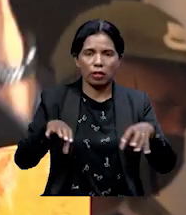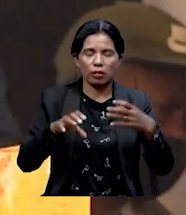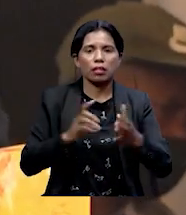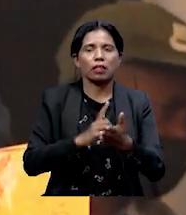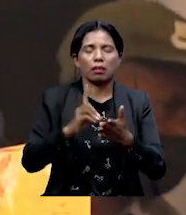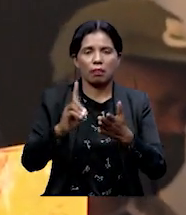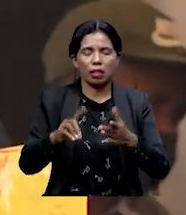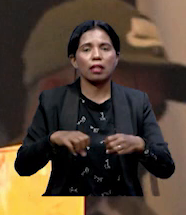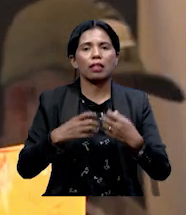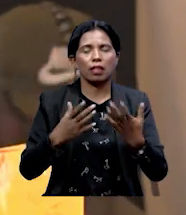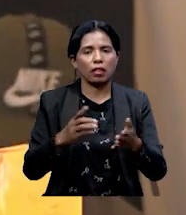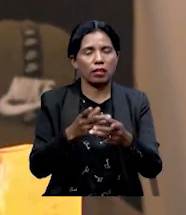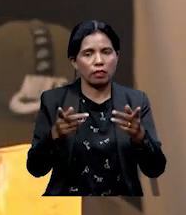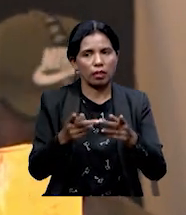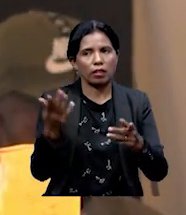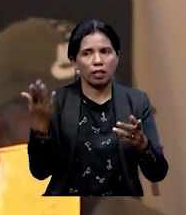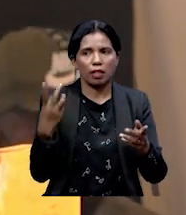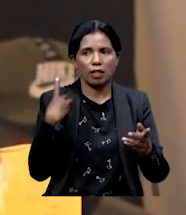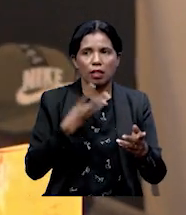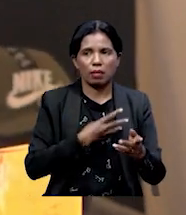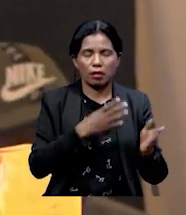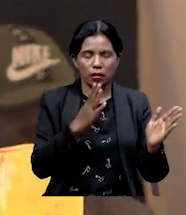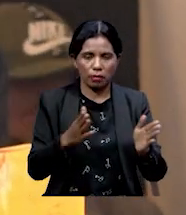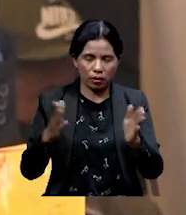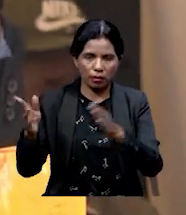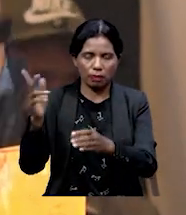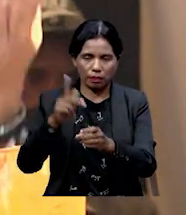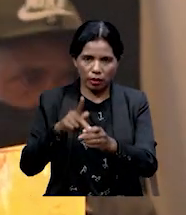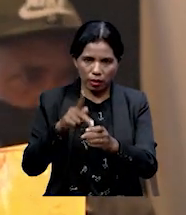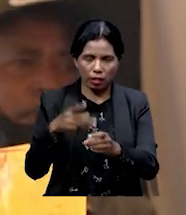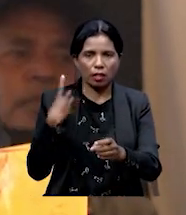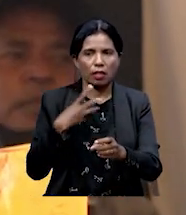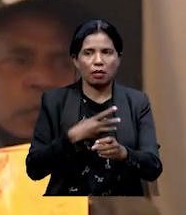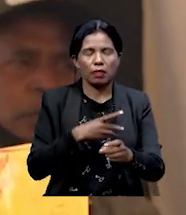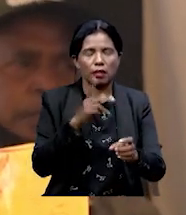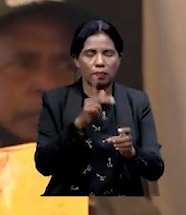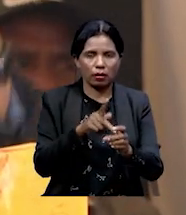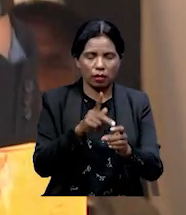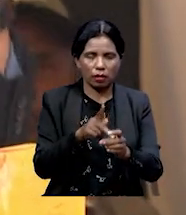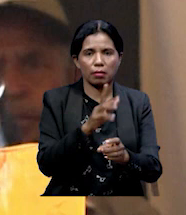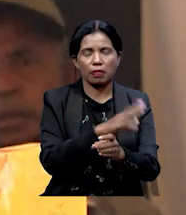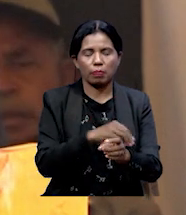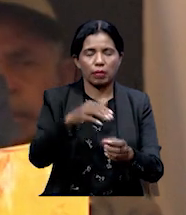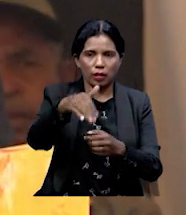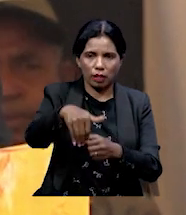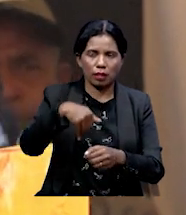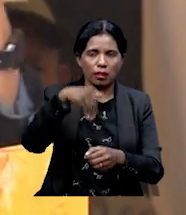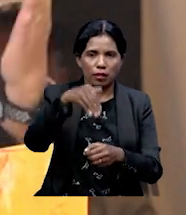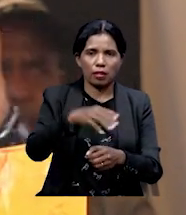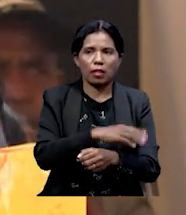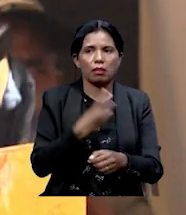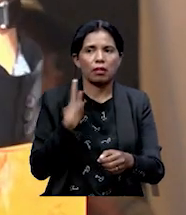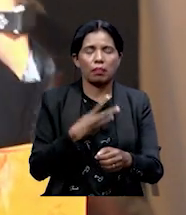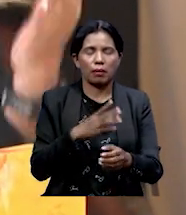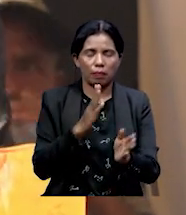e fato refere. Ami se prepara combustível, ami se prepara peças, máquinas pesadas, ami mos prepara o